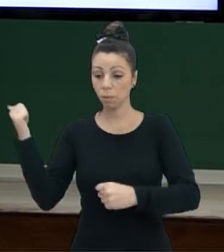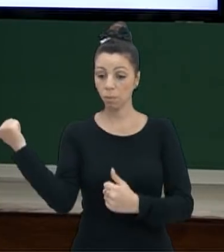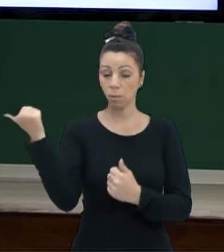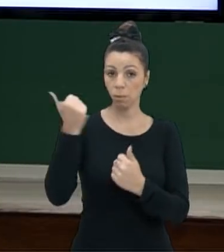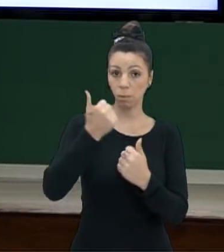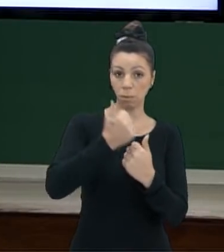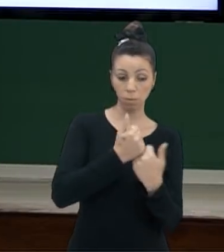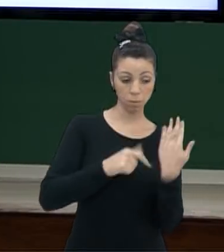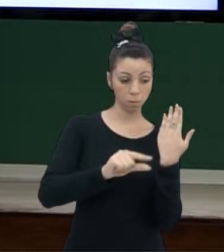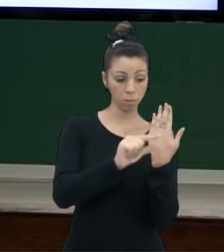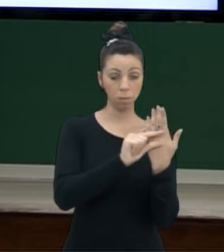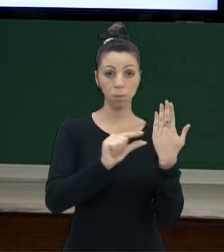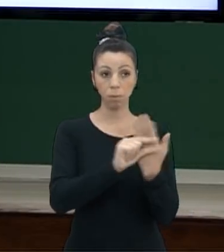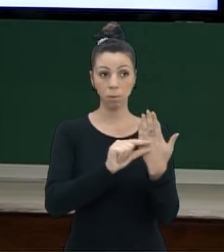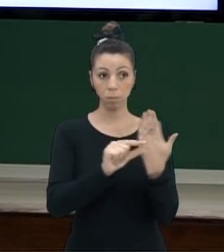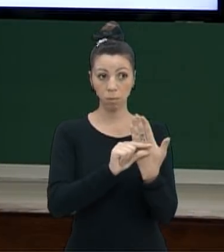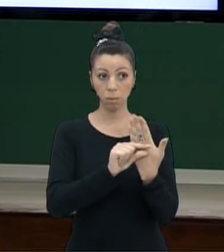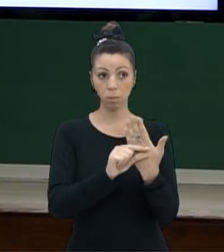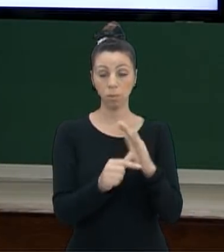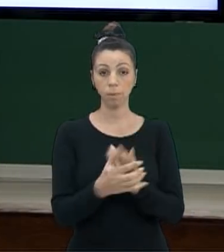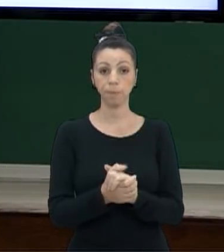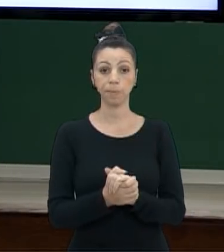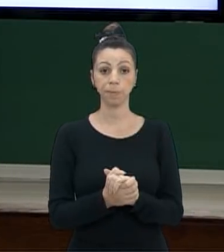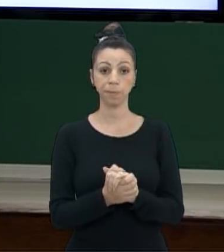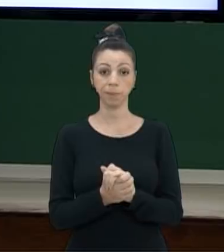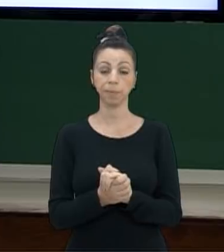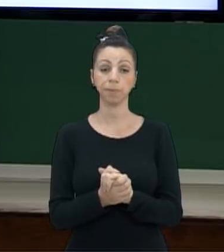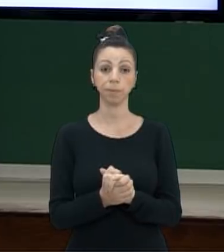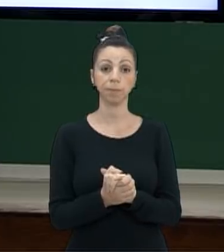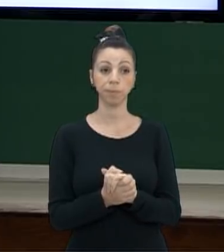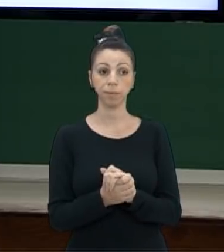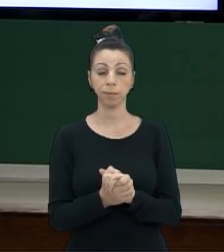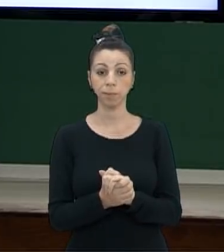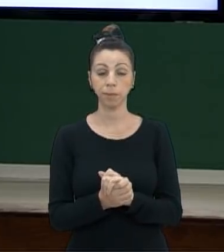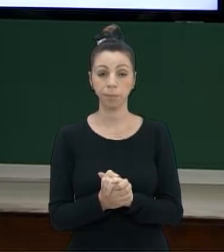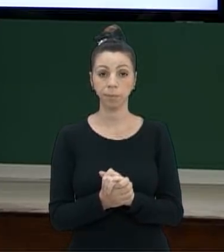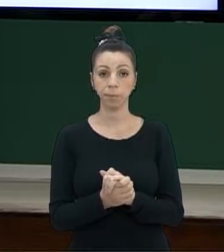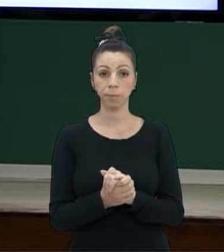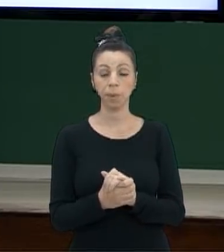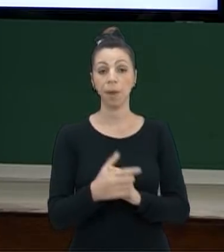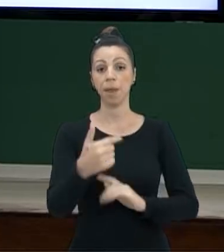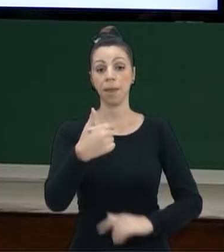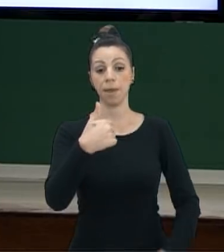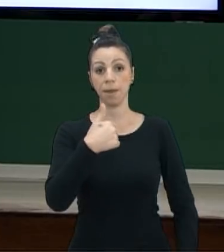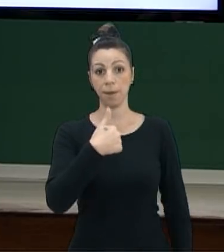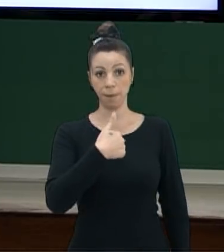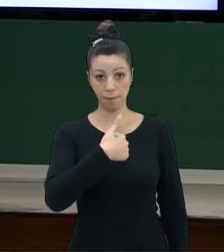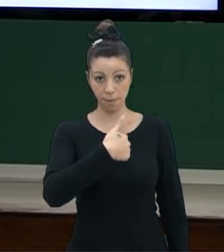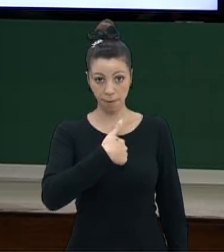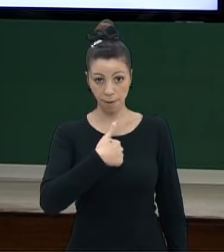a autora do Diário de Carol, que está aqui, eu tenho que dizer, eu a conheci.